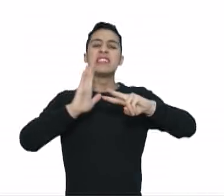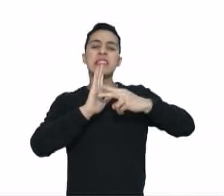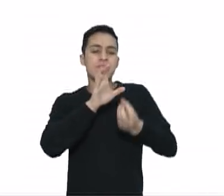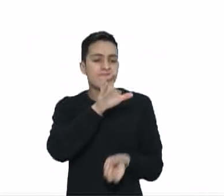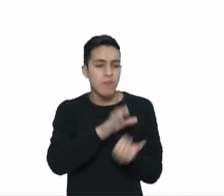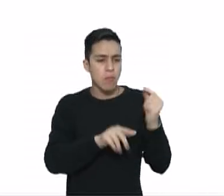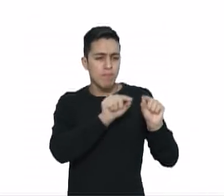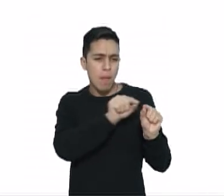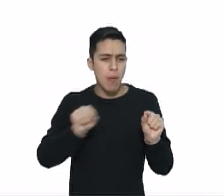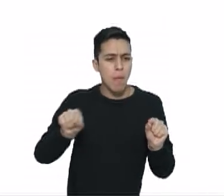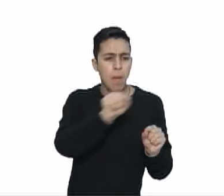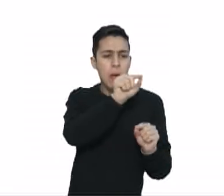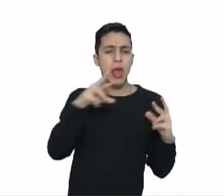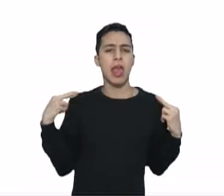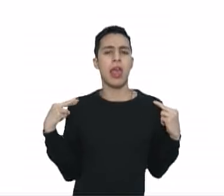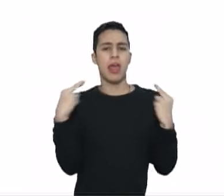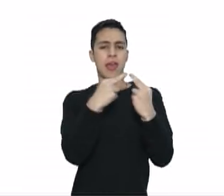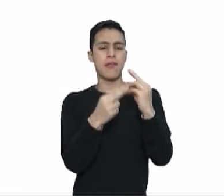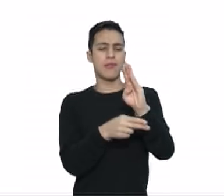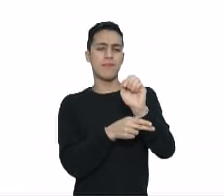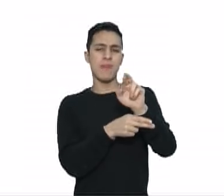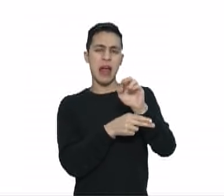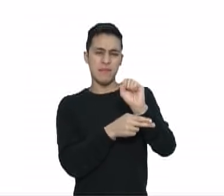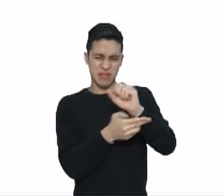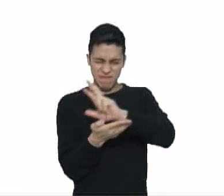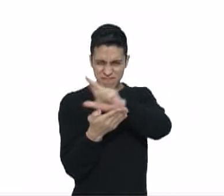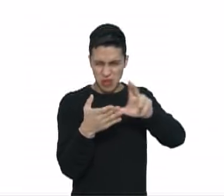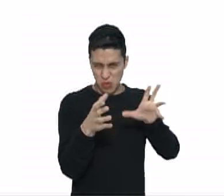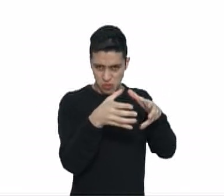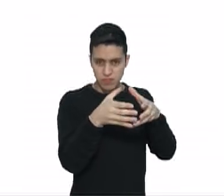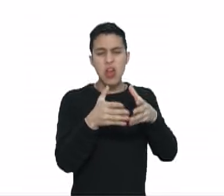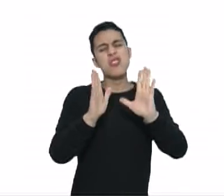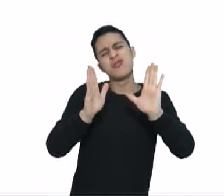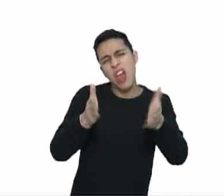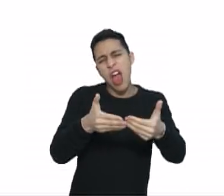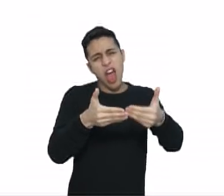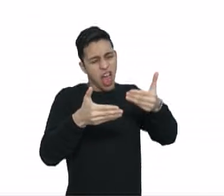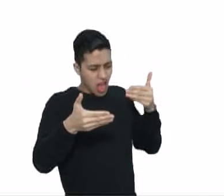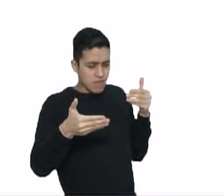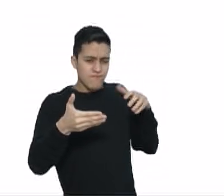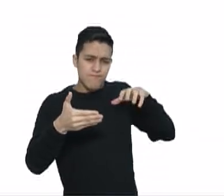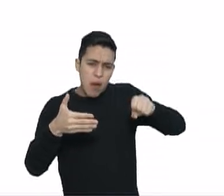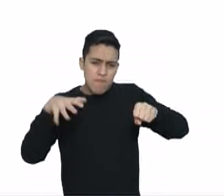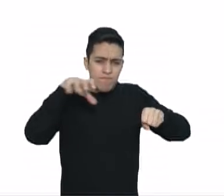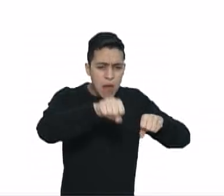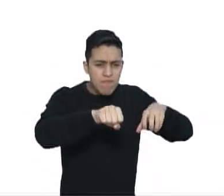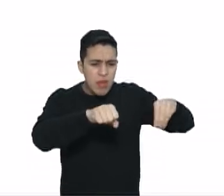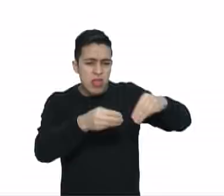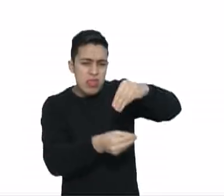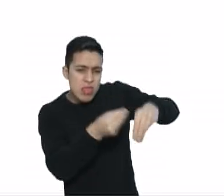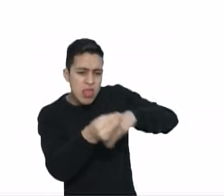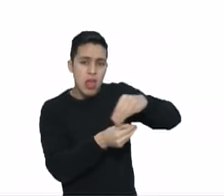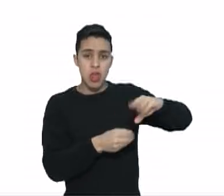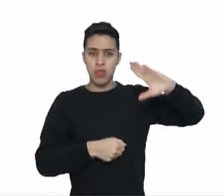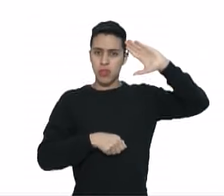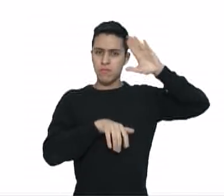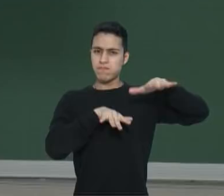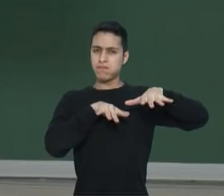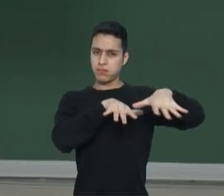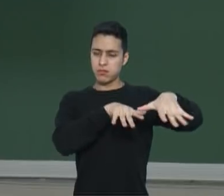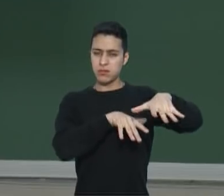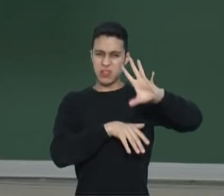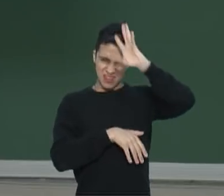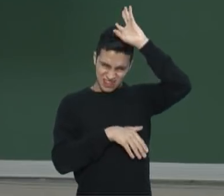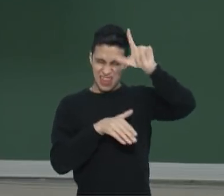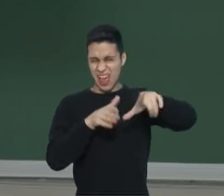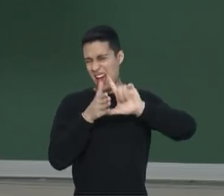reinos bárbaros, que apesar de muitos grupos bárbaros já estarem inseridos nas fileiras do exército romano, como eu falei para vocês